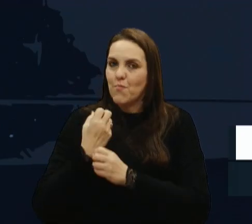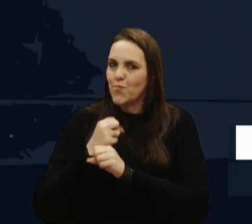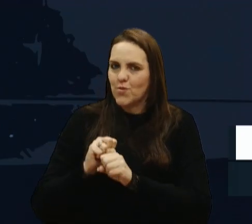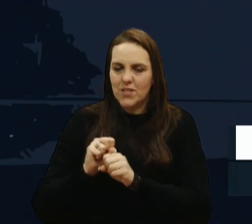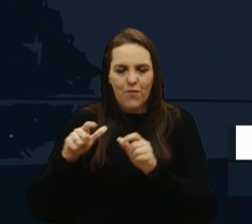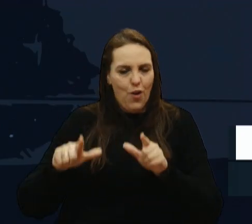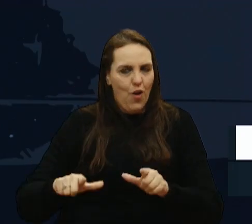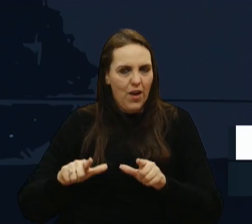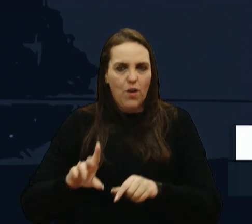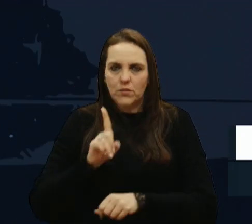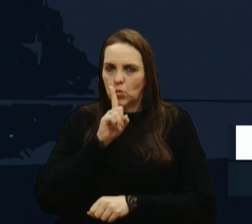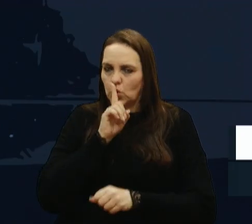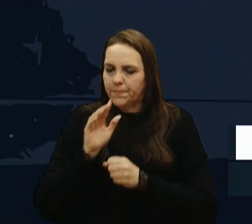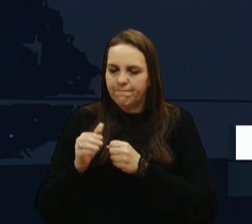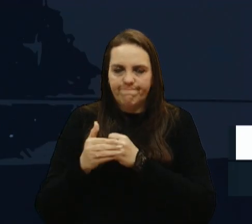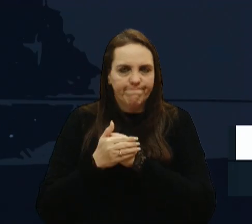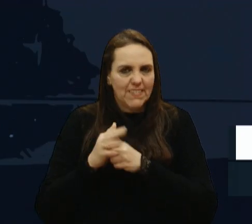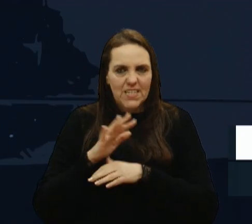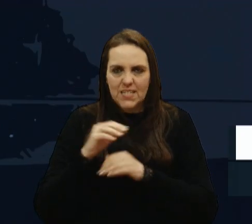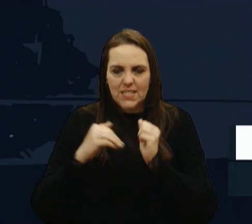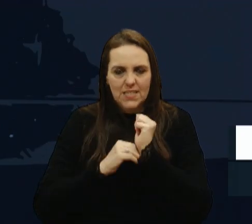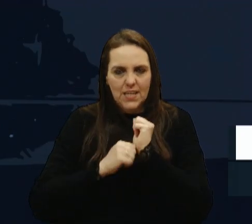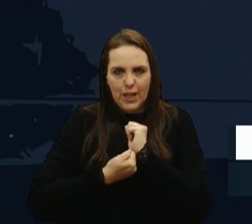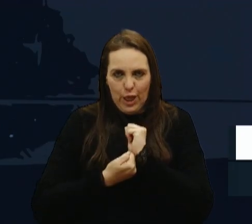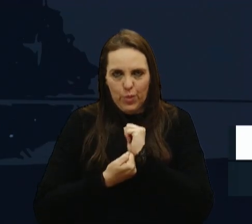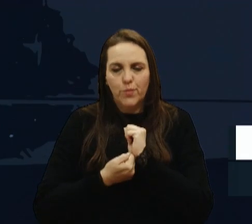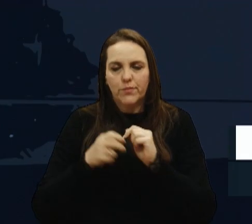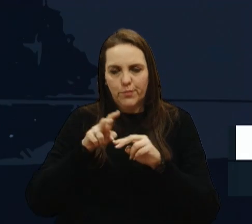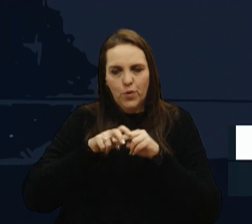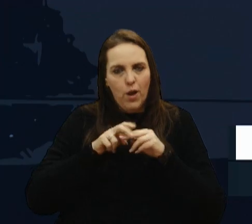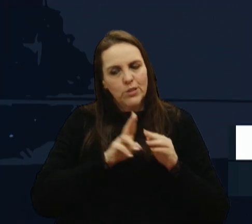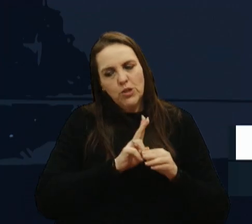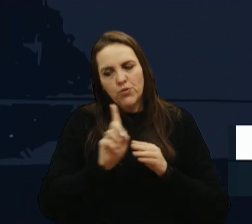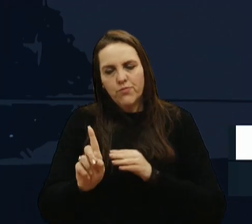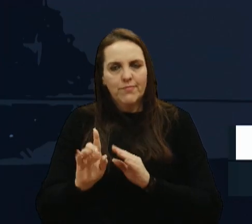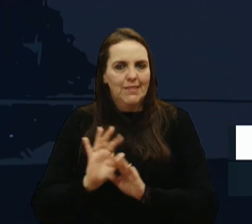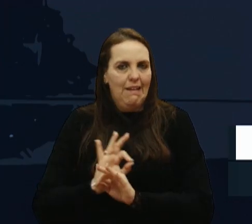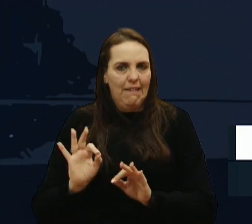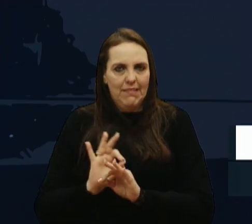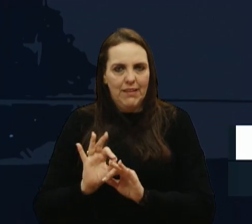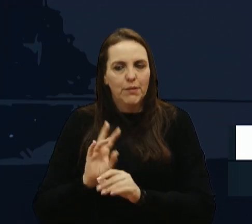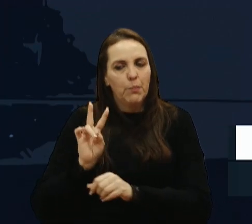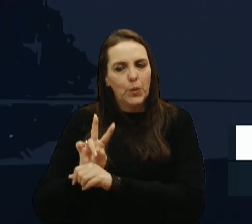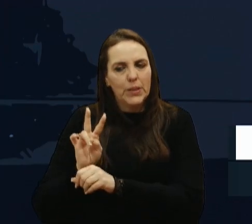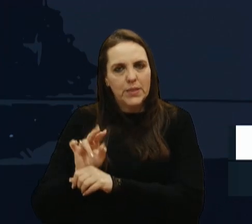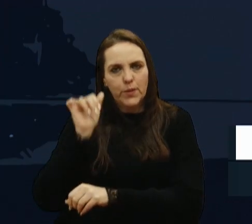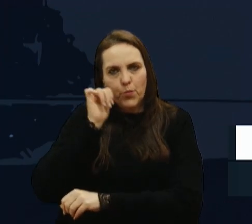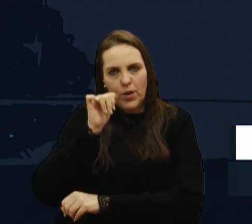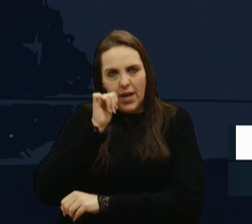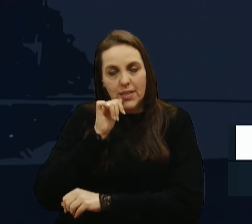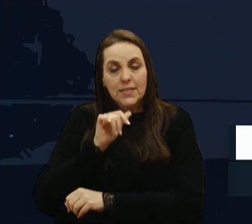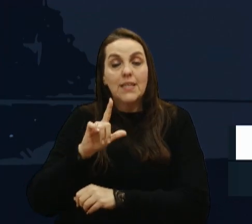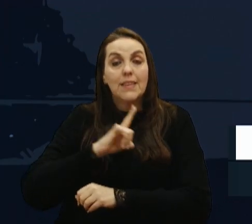porque isso tem que ser segredo de Estado, né? Para que ninguém possa chegar lá, e abriga